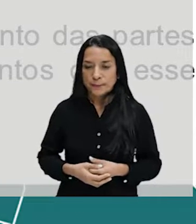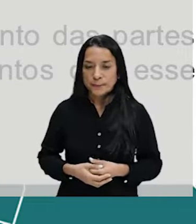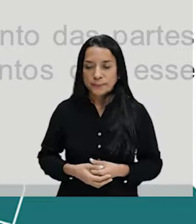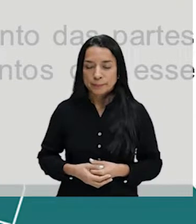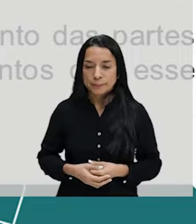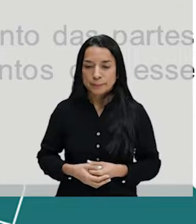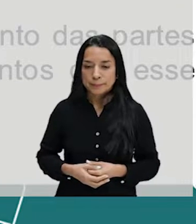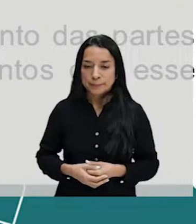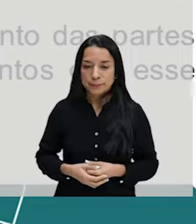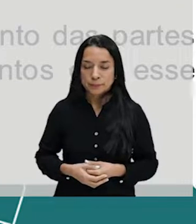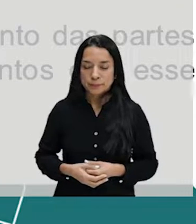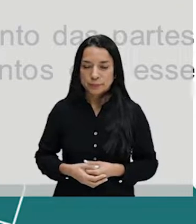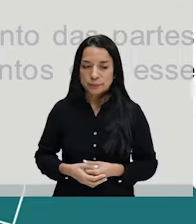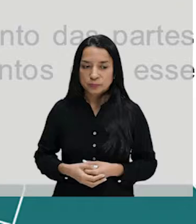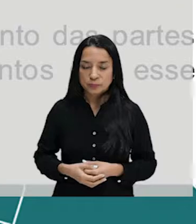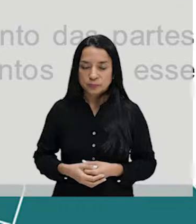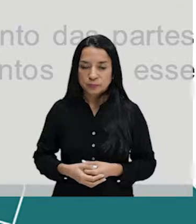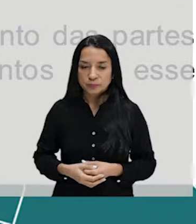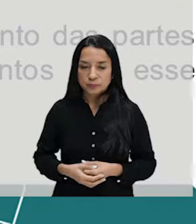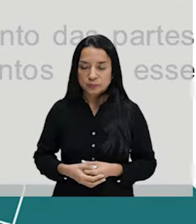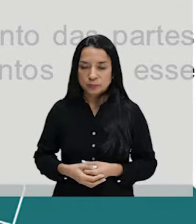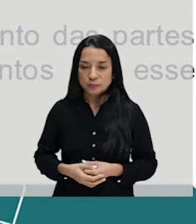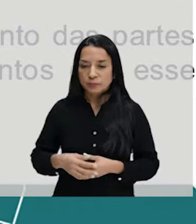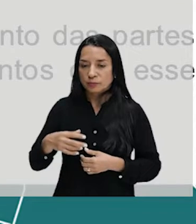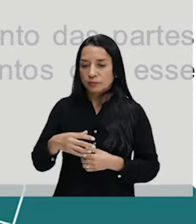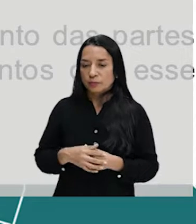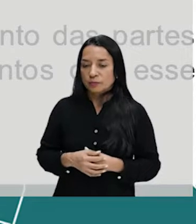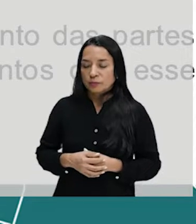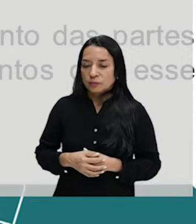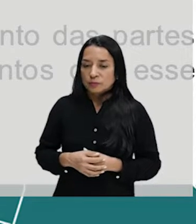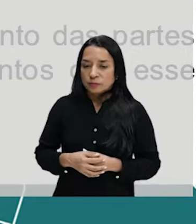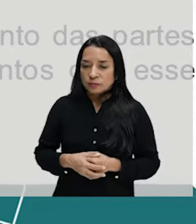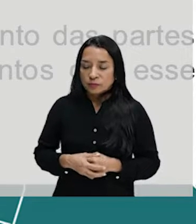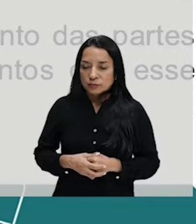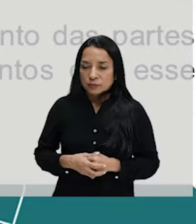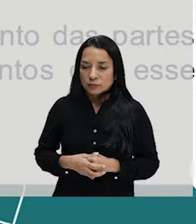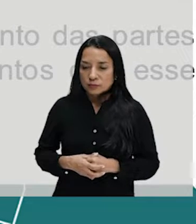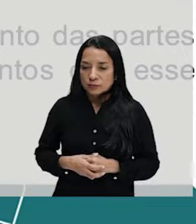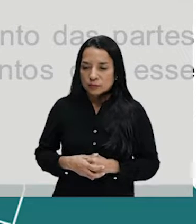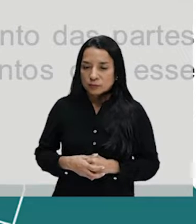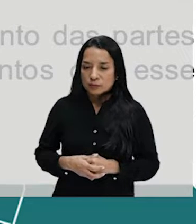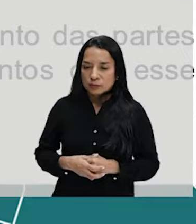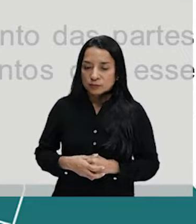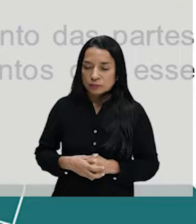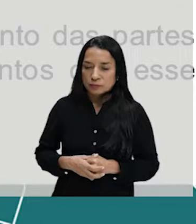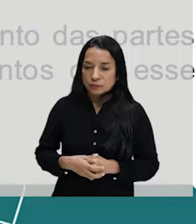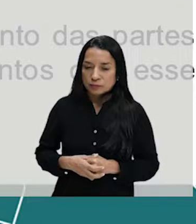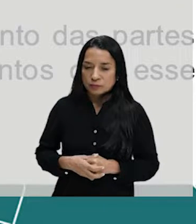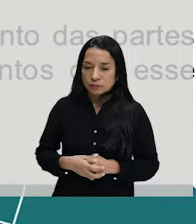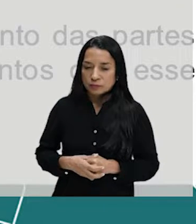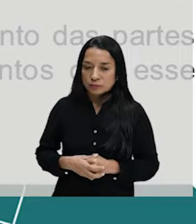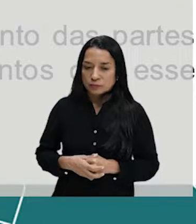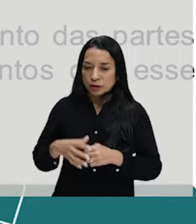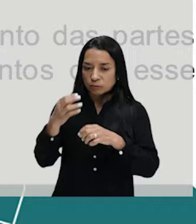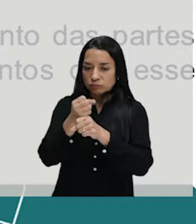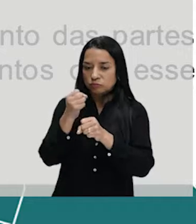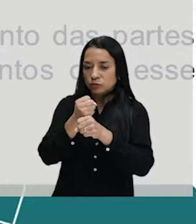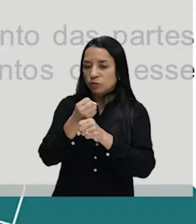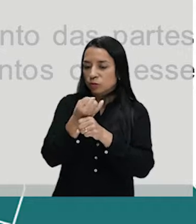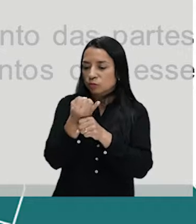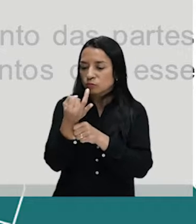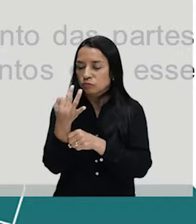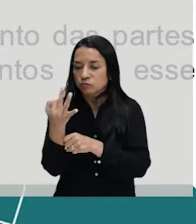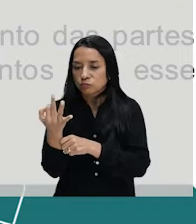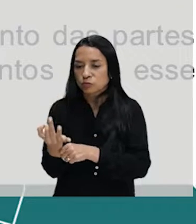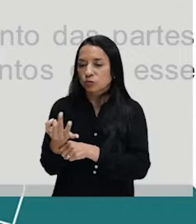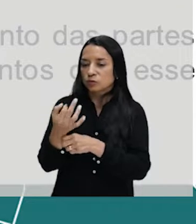formado por todos os subconjuntos de ar então pedir a vai ser x tal que x está contido em apto para calcularmos a quantidade